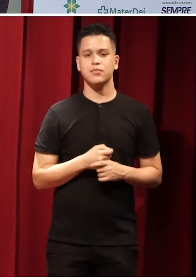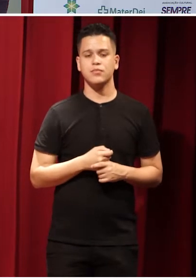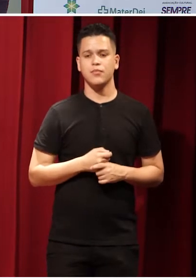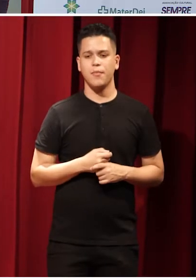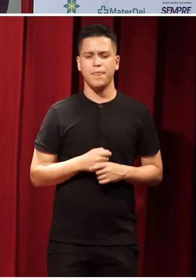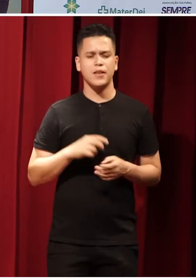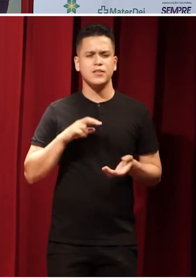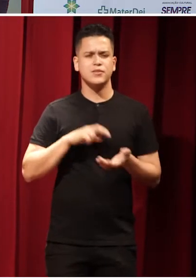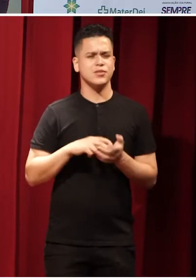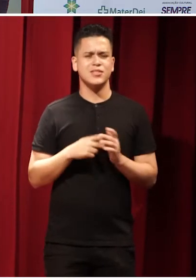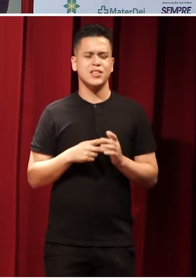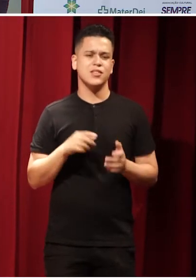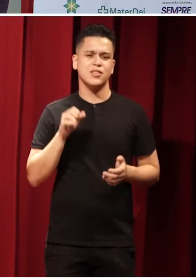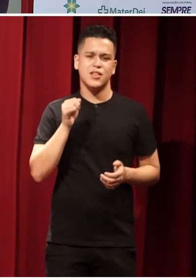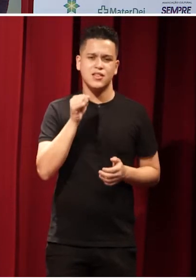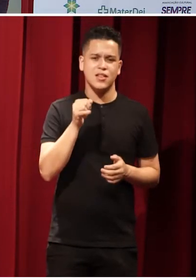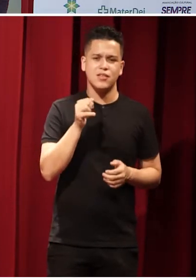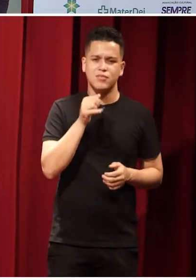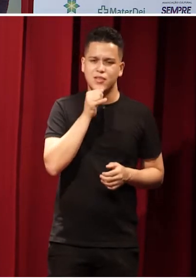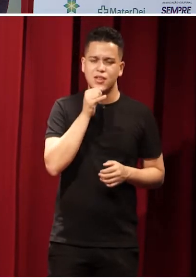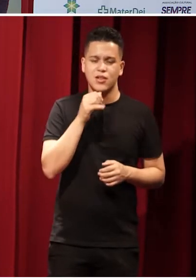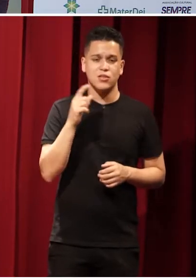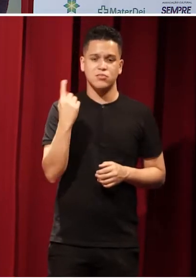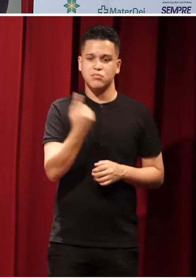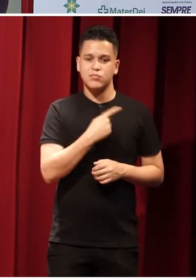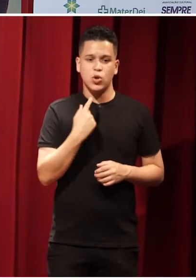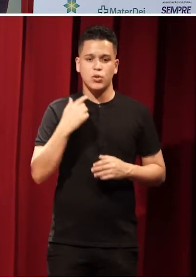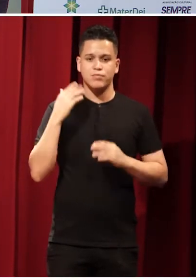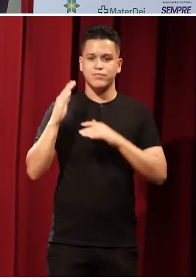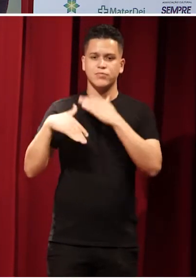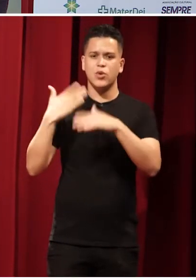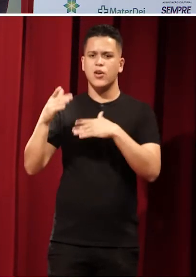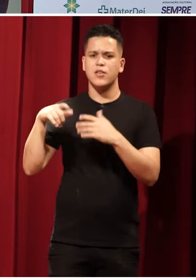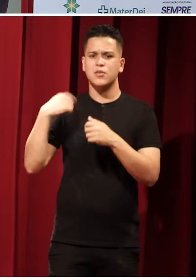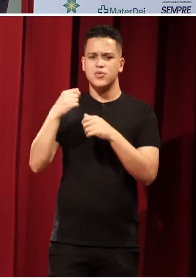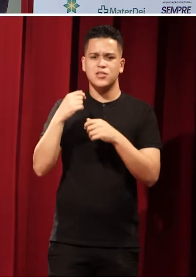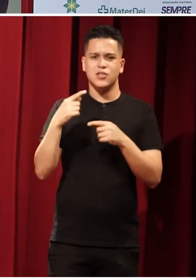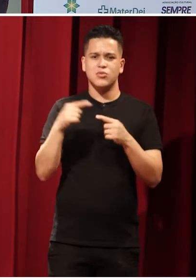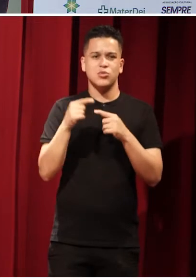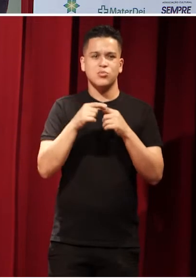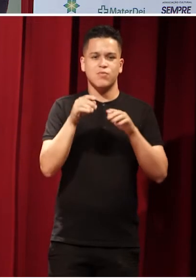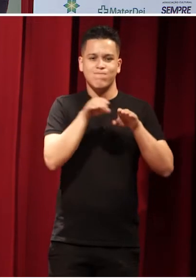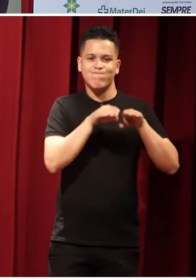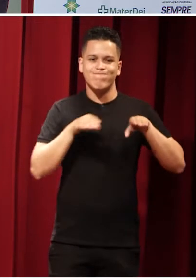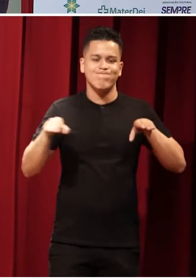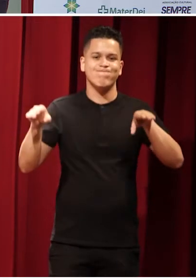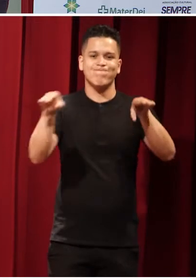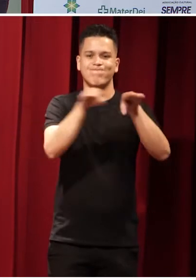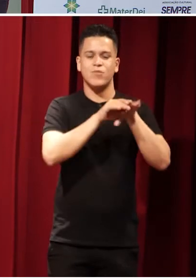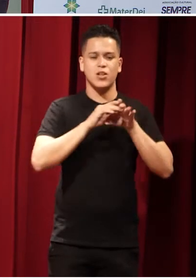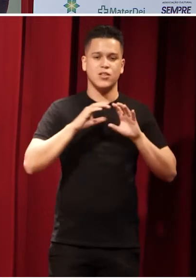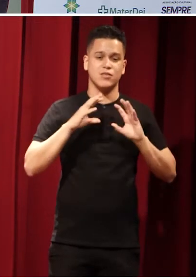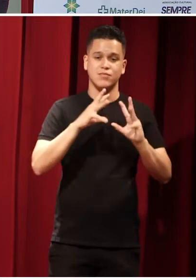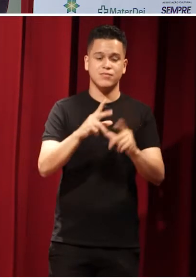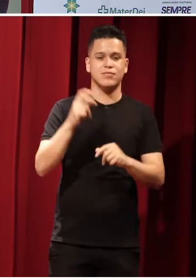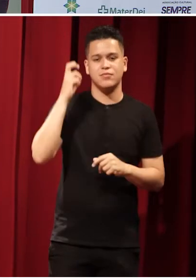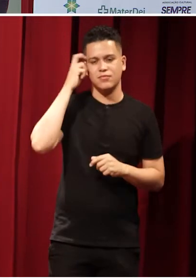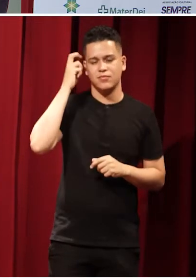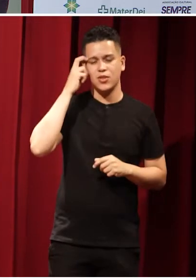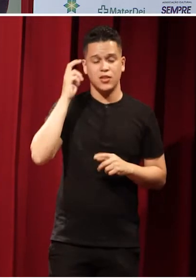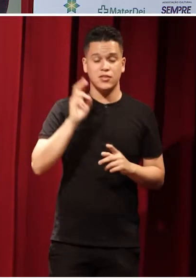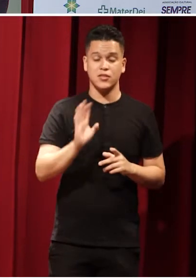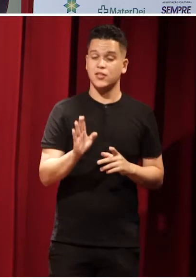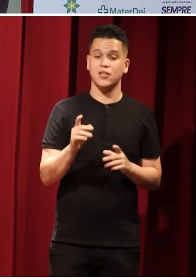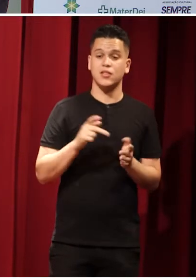isso não significa que para você se desenvolver, você precisa homogeneizar as culturas.